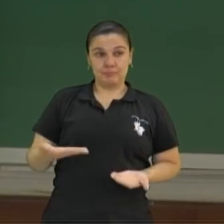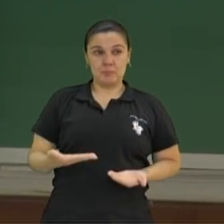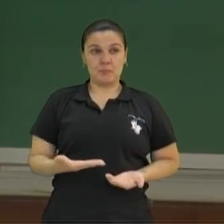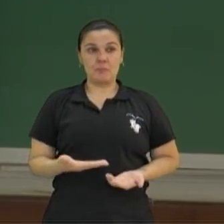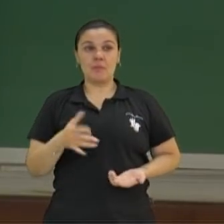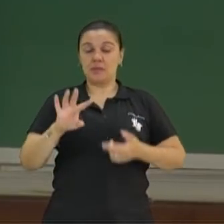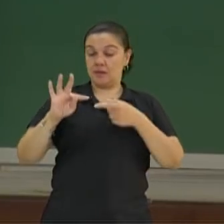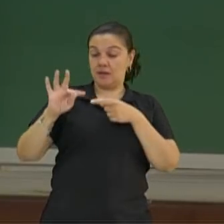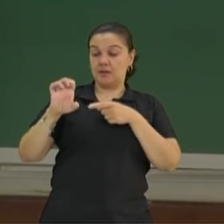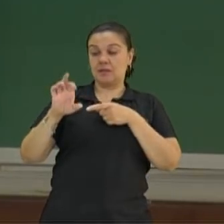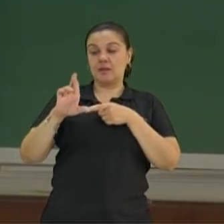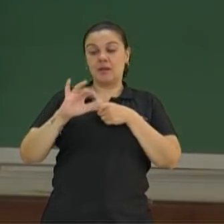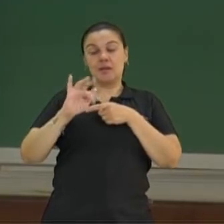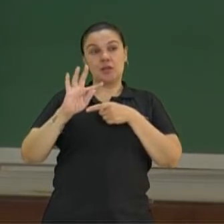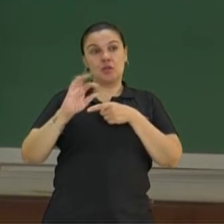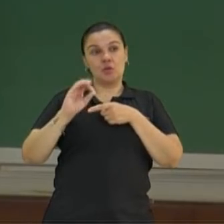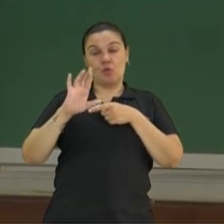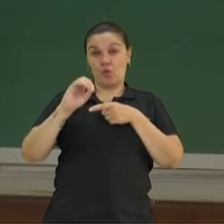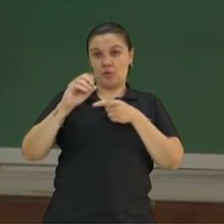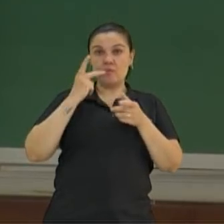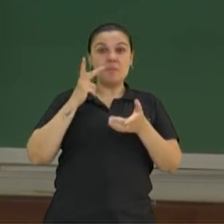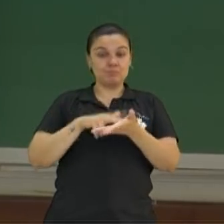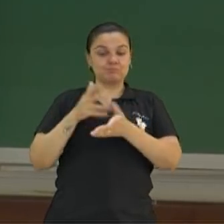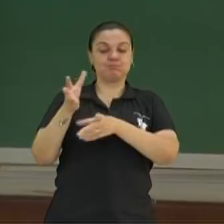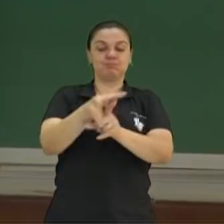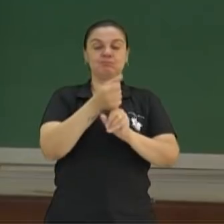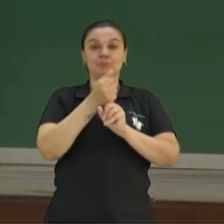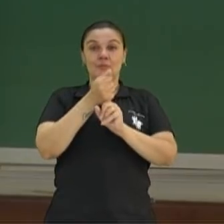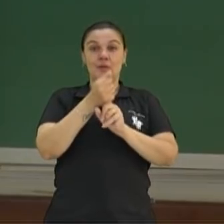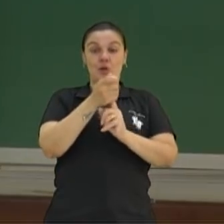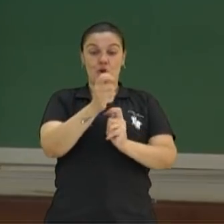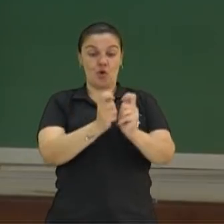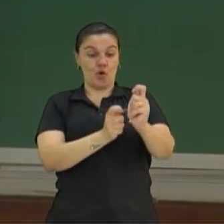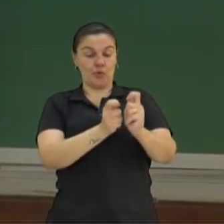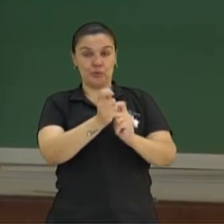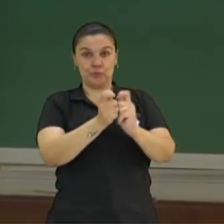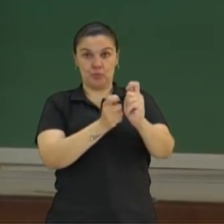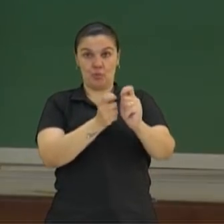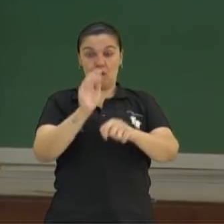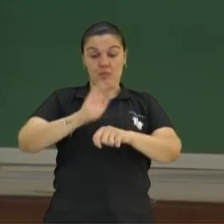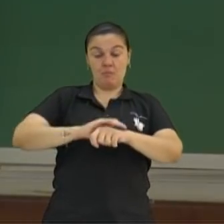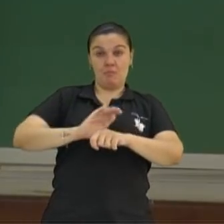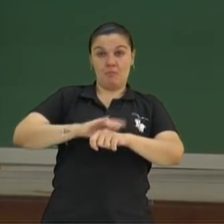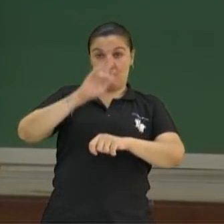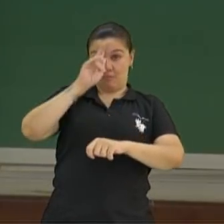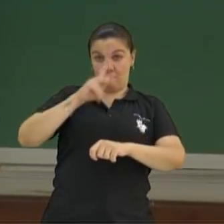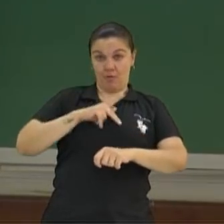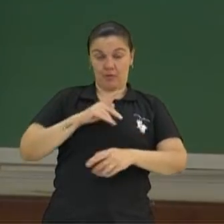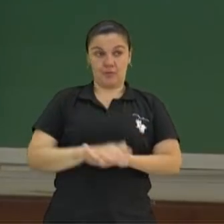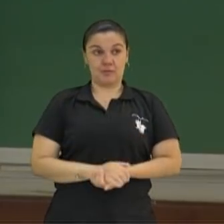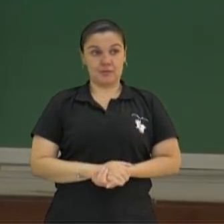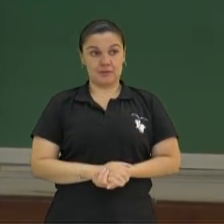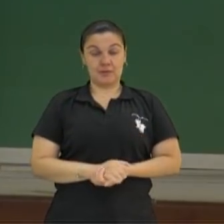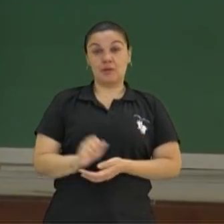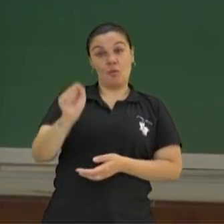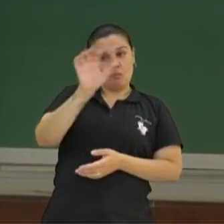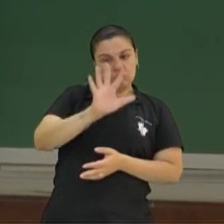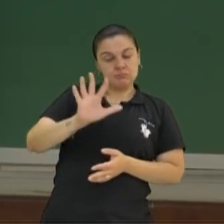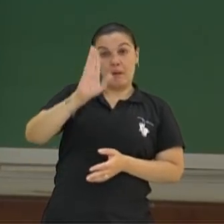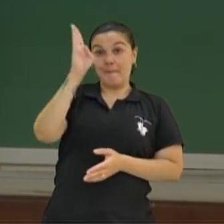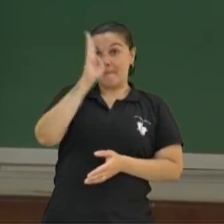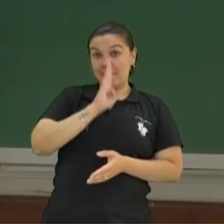falando em território, a gente tem que pensar em domínio, em controle, em propriedade. O território